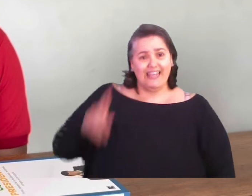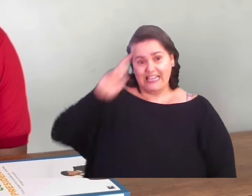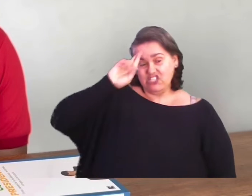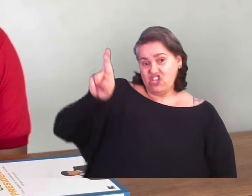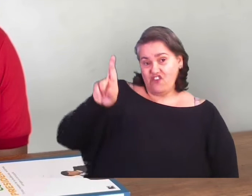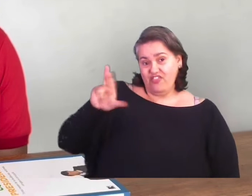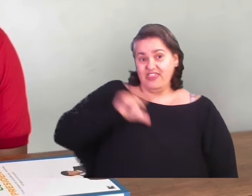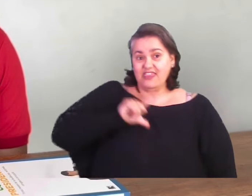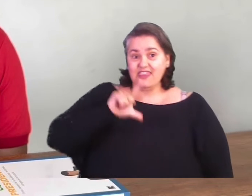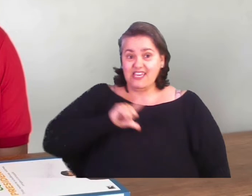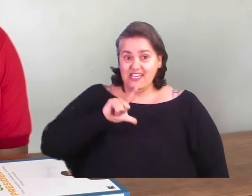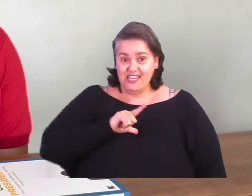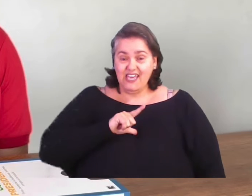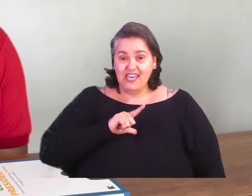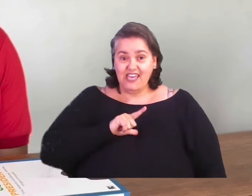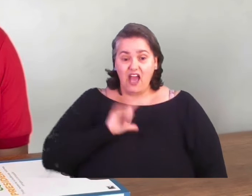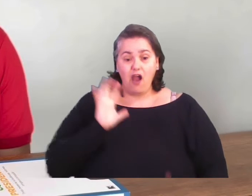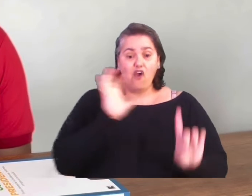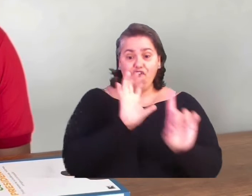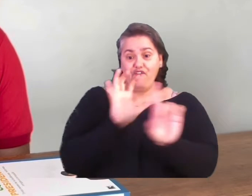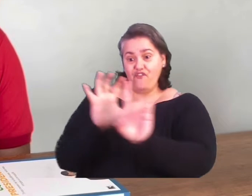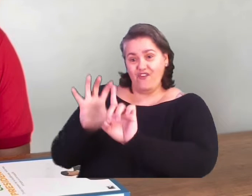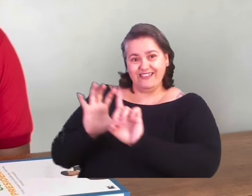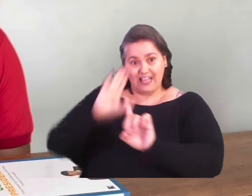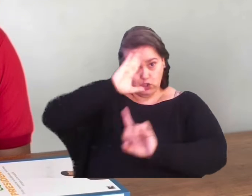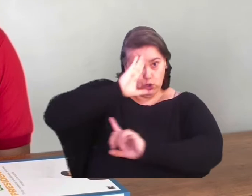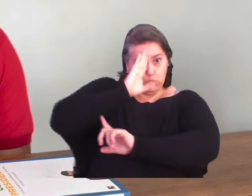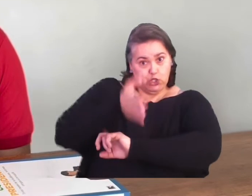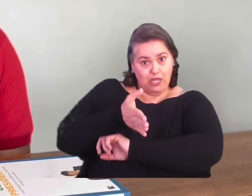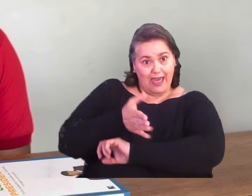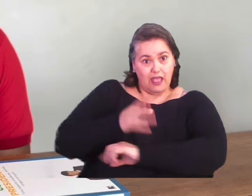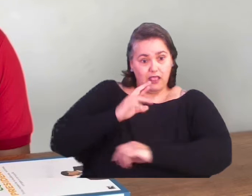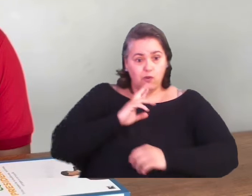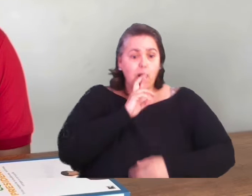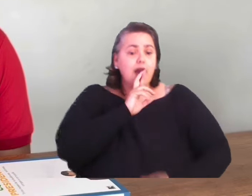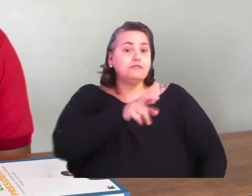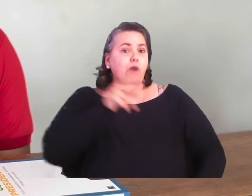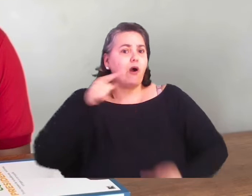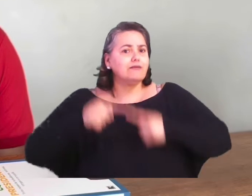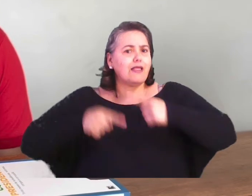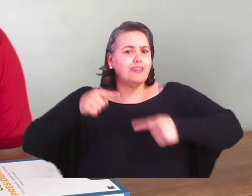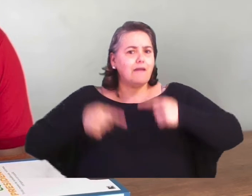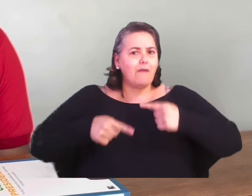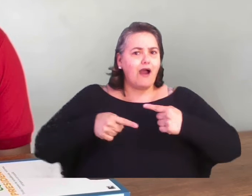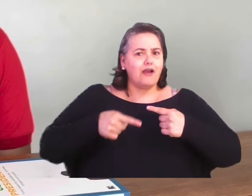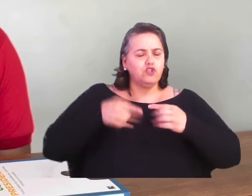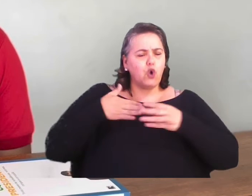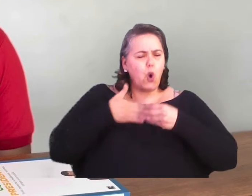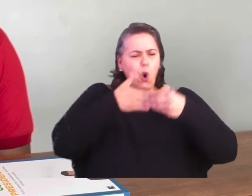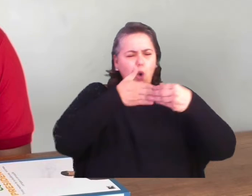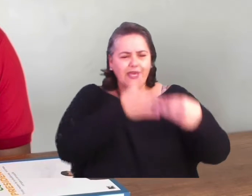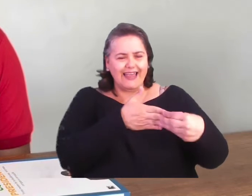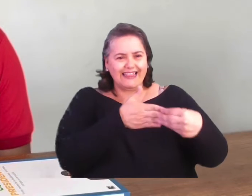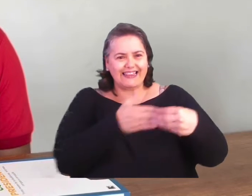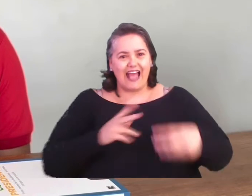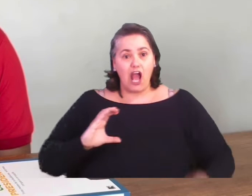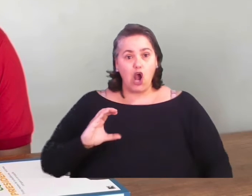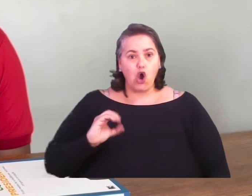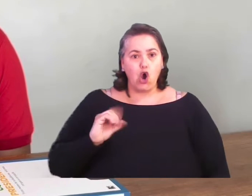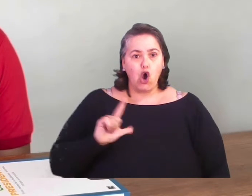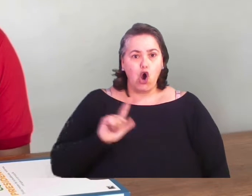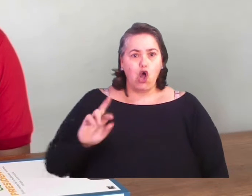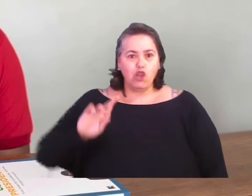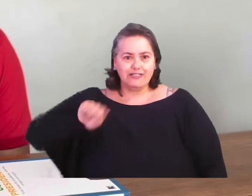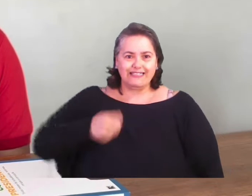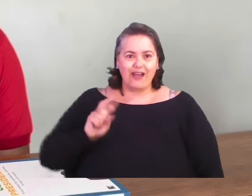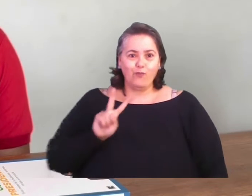Boni, teria influenciado diretamente no resultado do debate, ao ter orientado Collor a aparecer